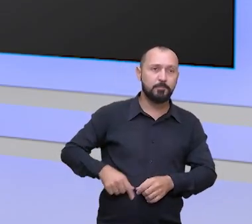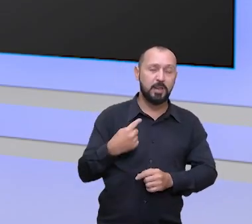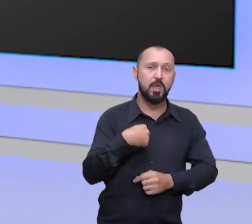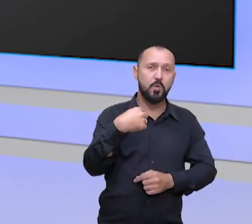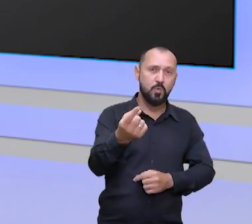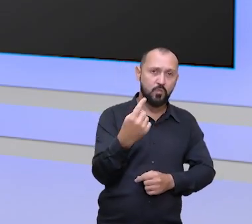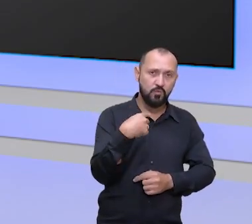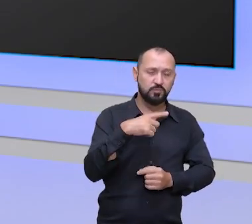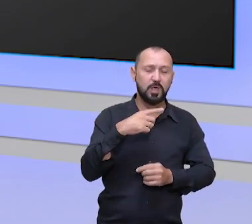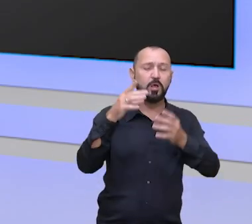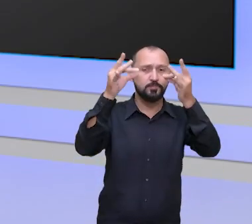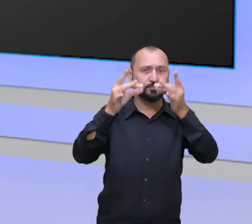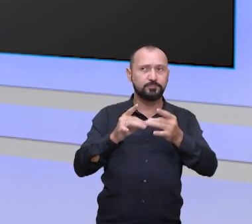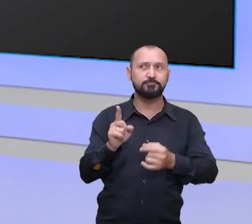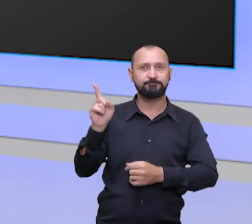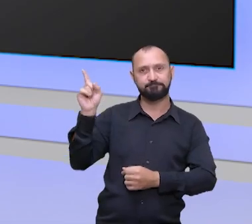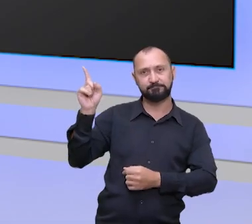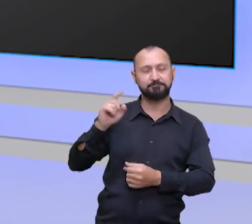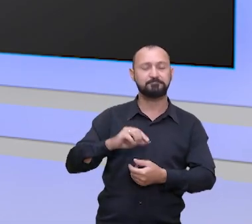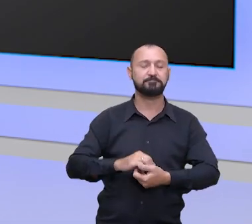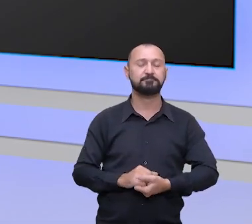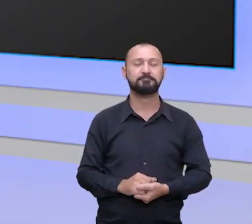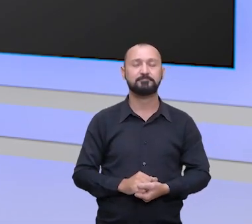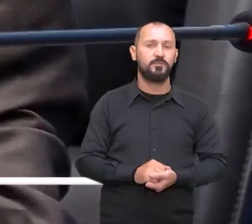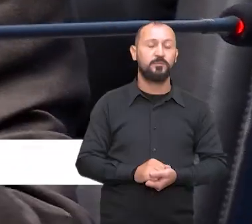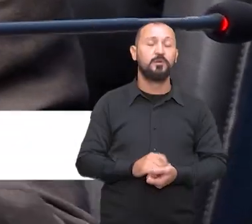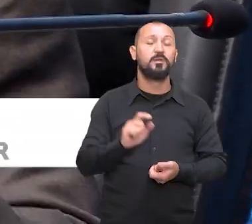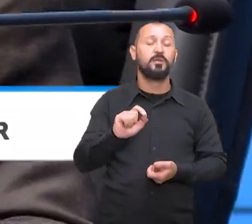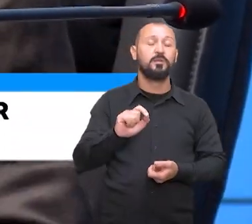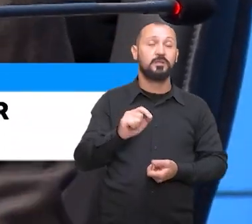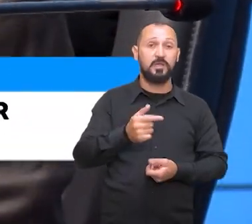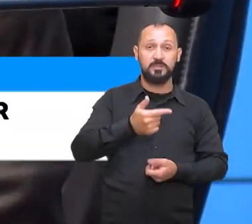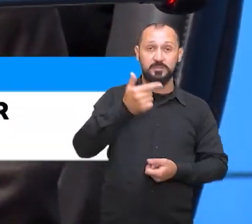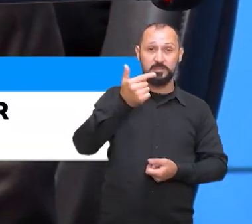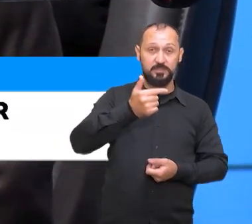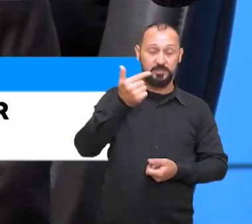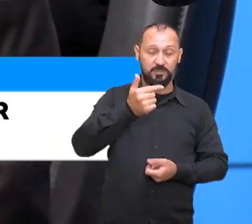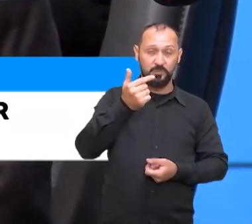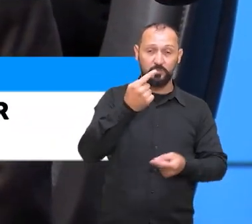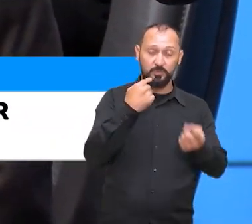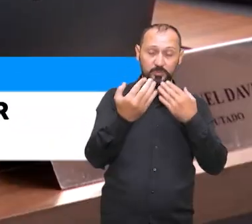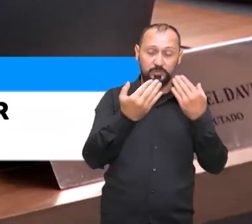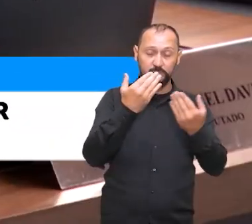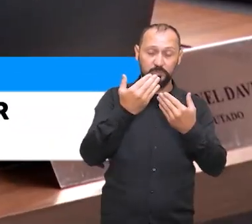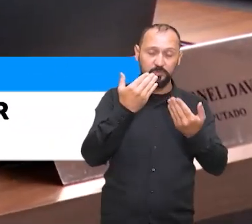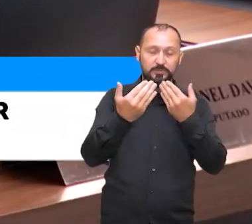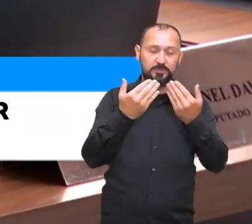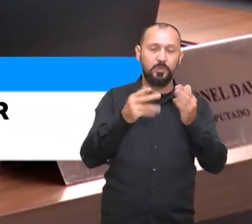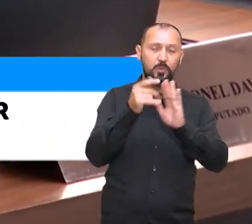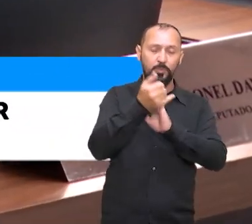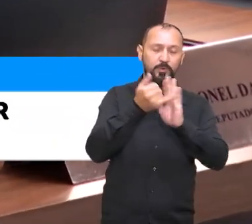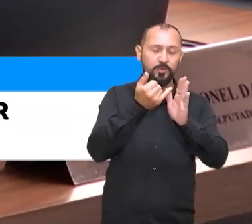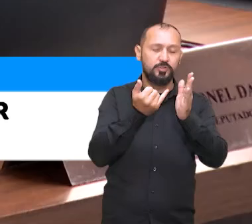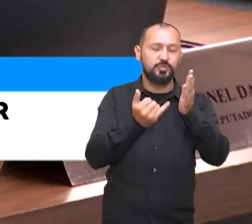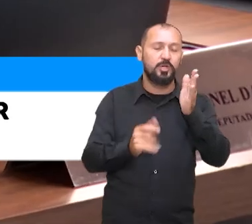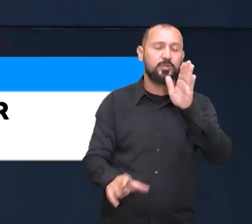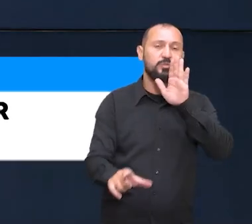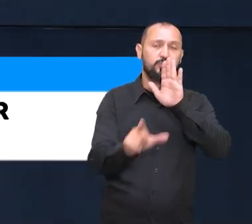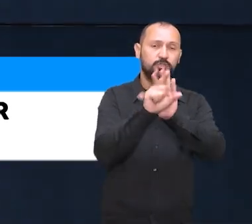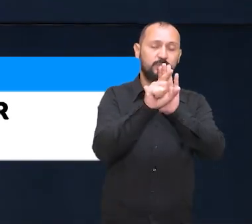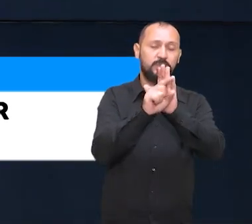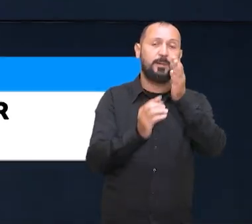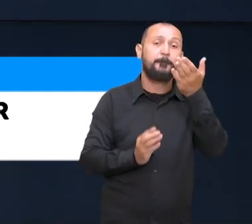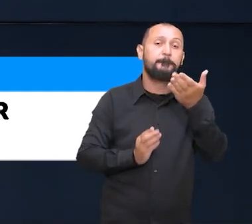armas de fogo. Os detalhes com Ana Paula Gimenez. Foi aprovado em segunda discussão pelos parlamentares da Lemes